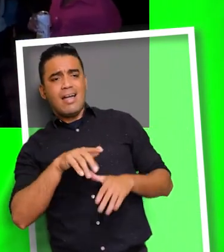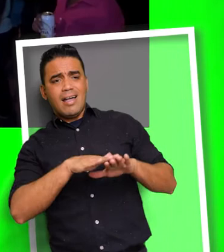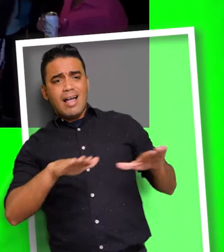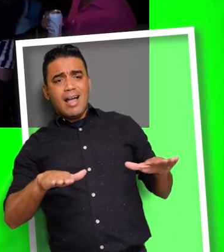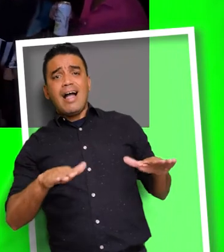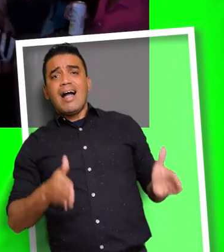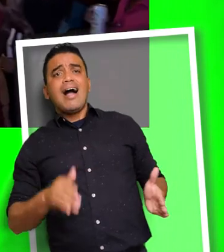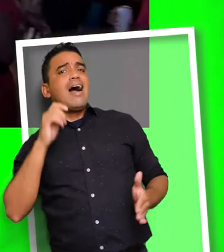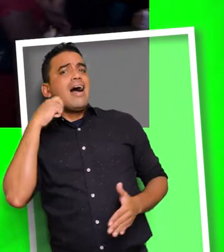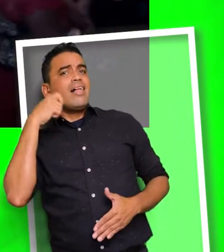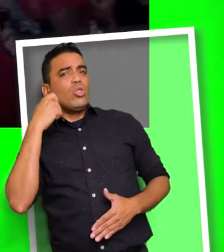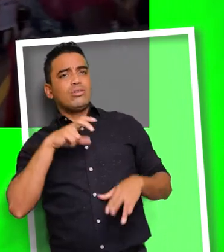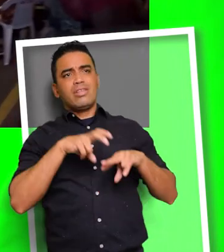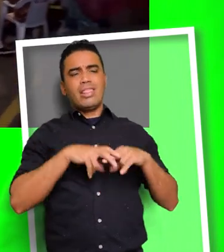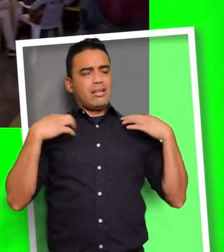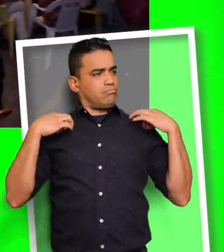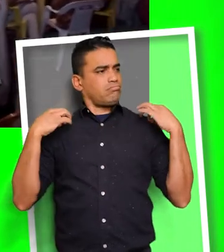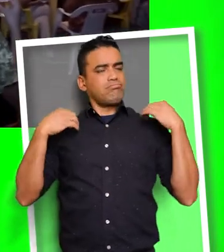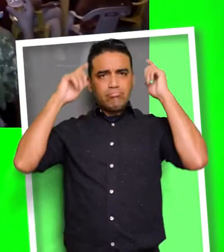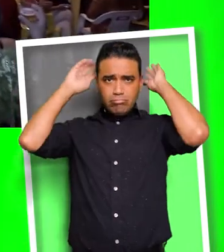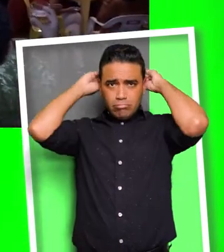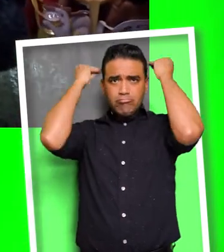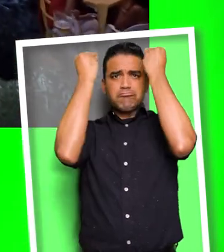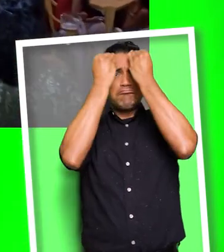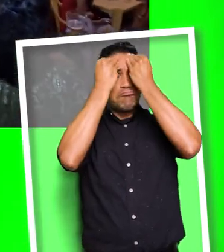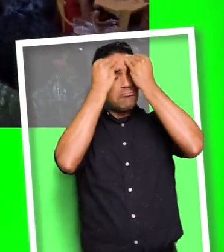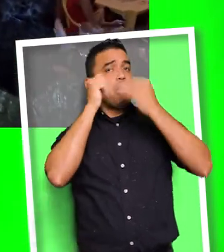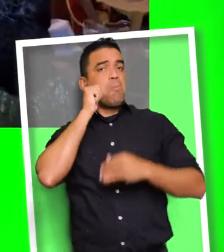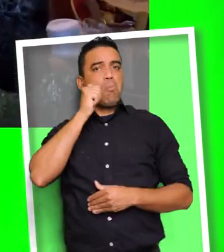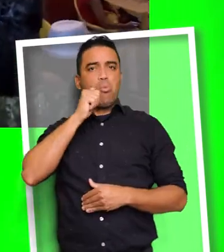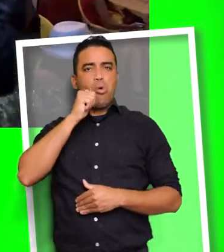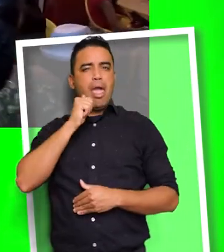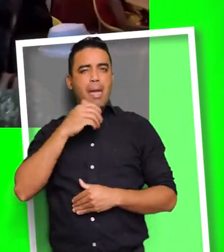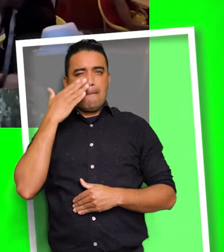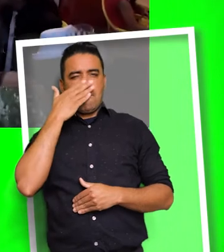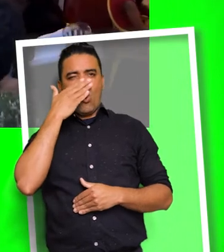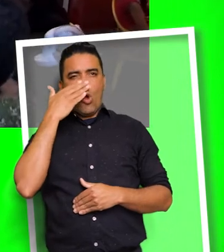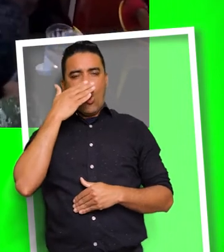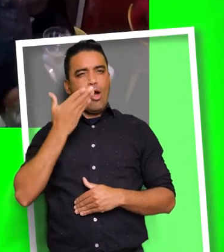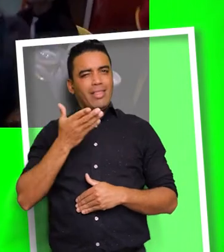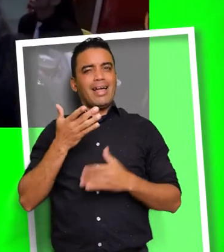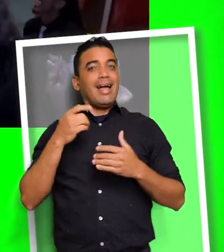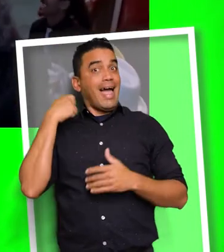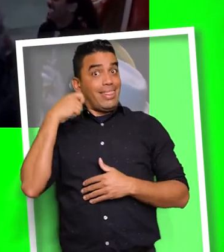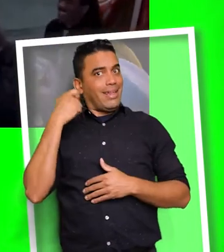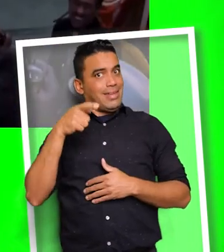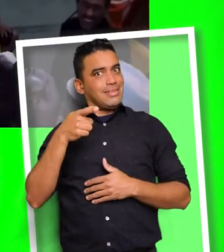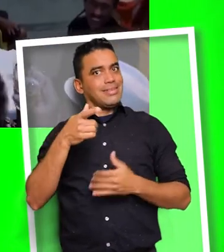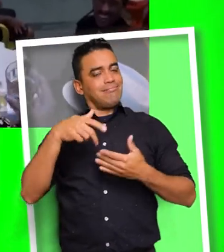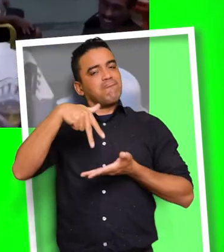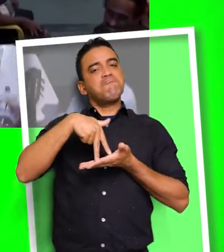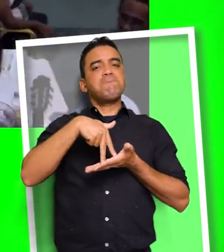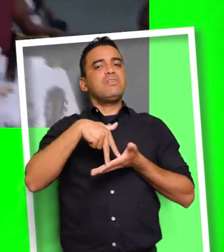estão sentados com seus personagens na beca toda, os malandros sentados na mesa, as prostitutas fazendo